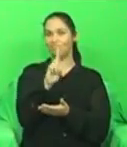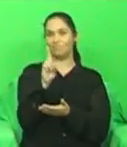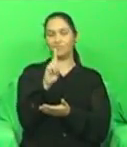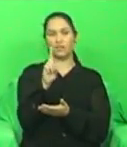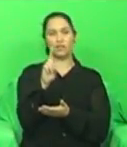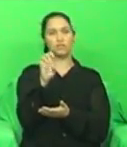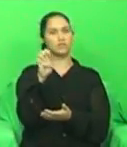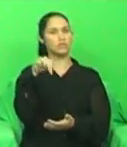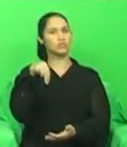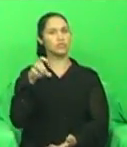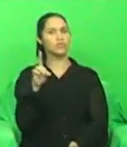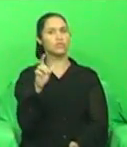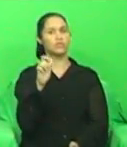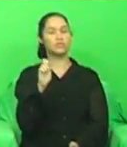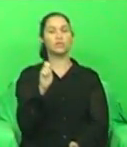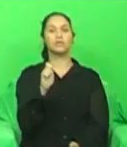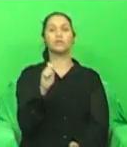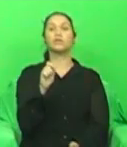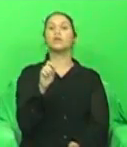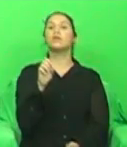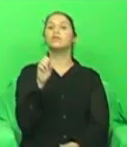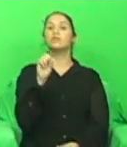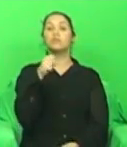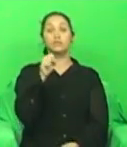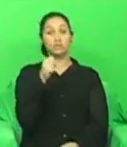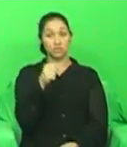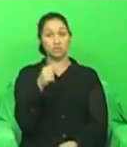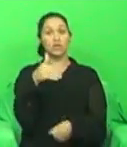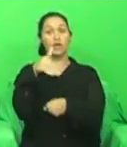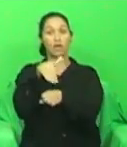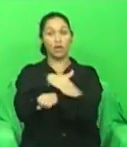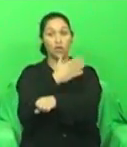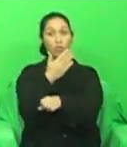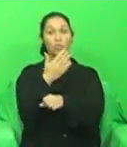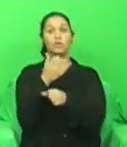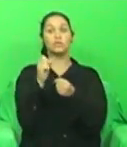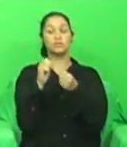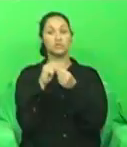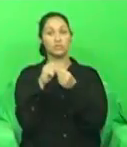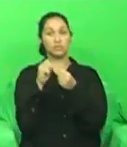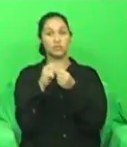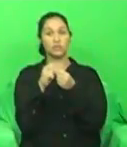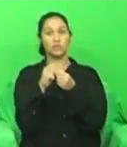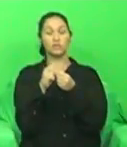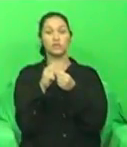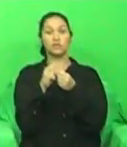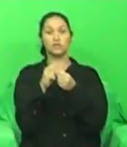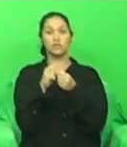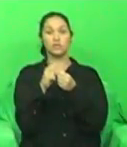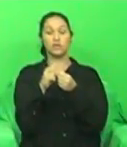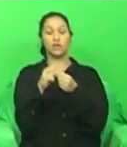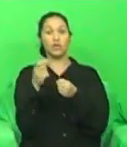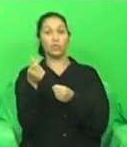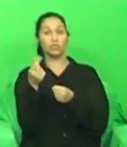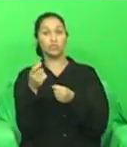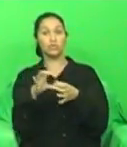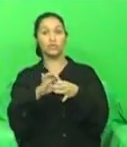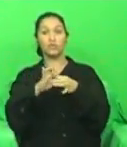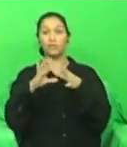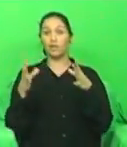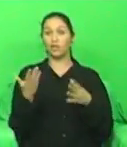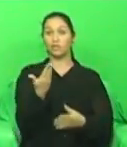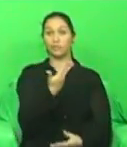grande prova liberado pelo governo do estado para fazer paralelo à via rápida que foi concluído há pouco tempo